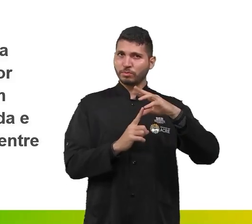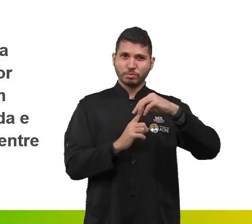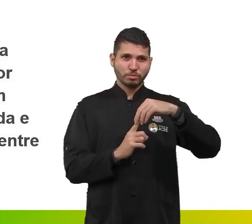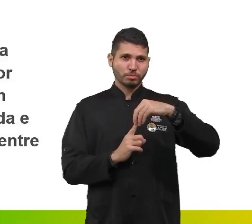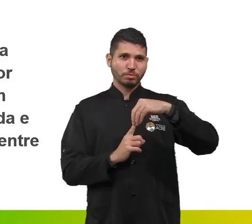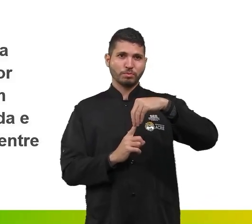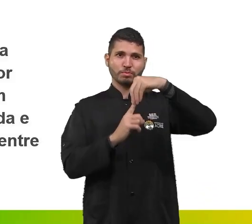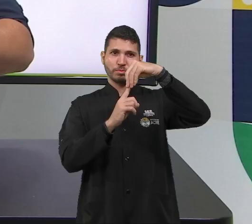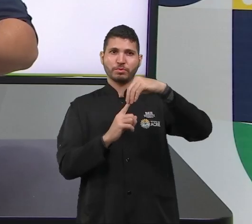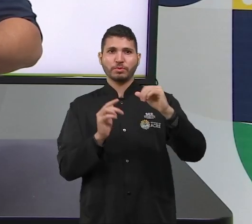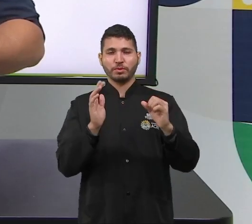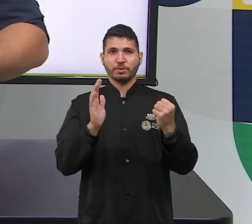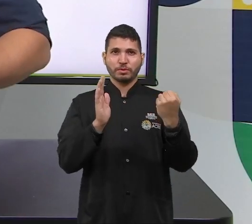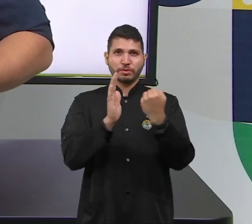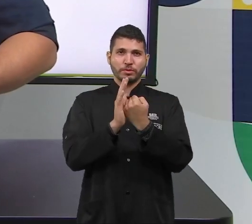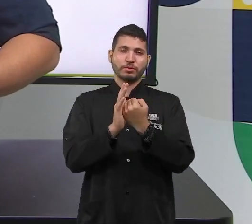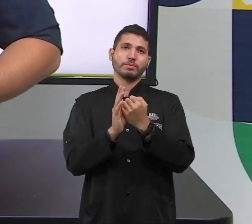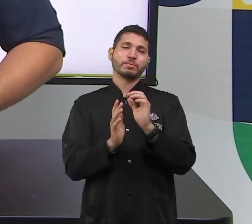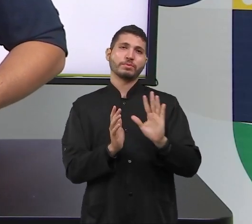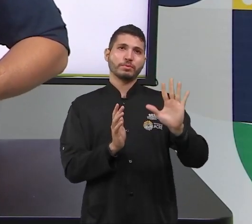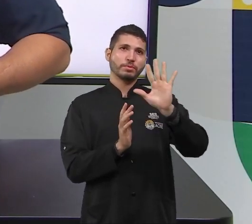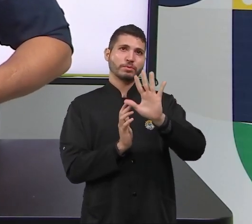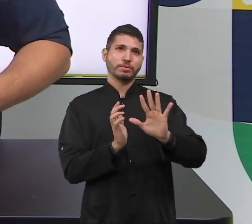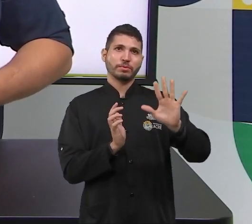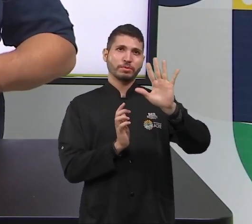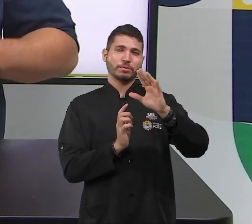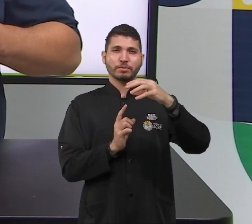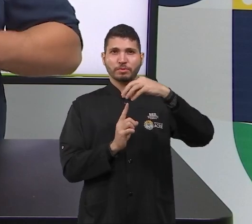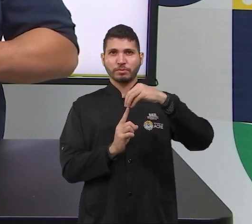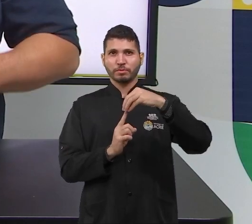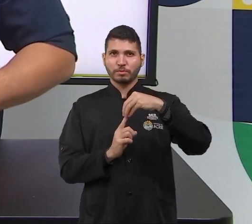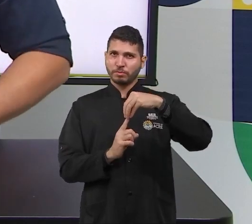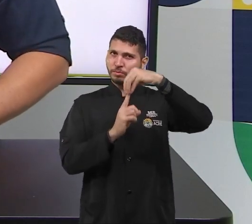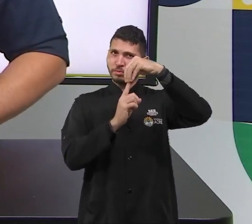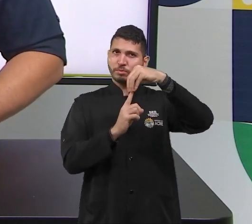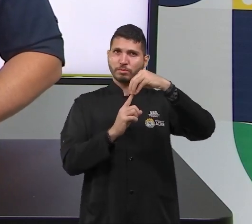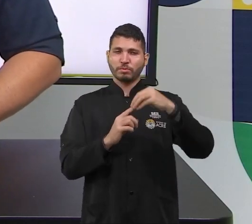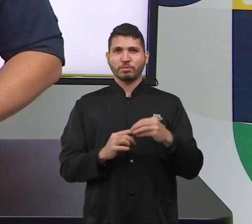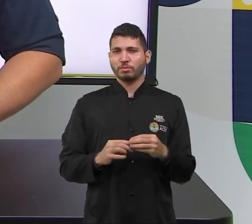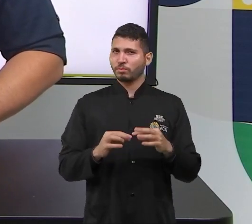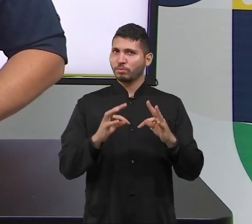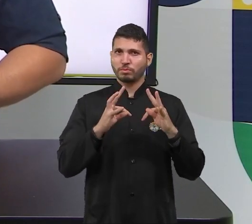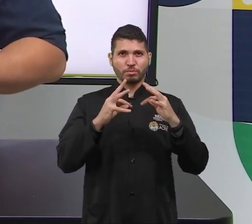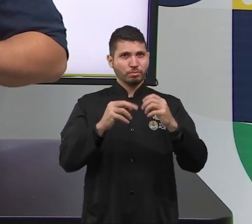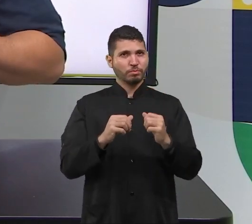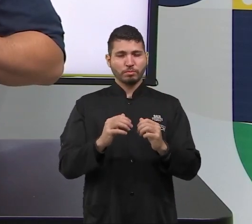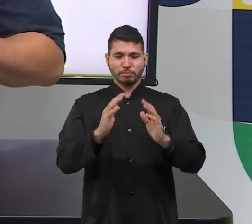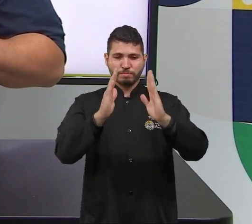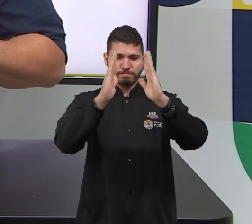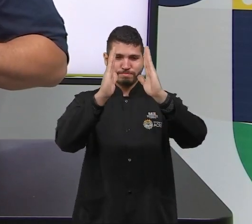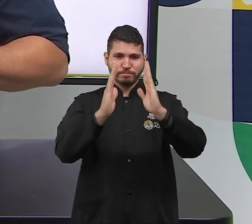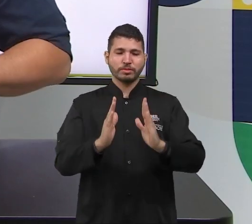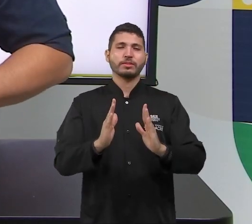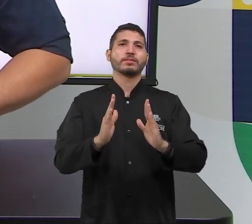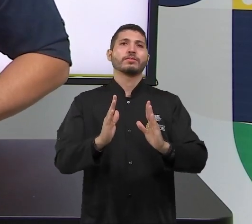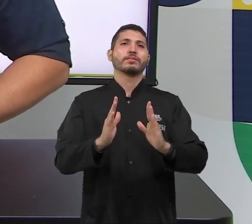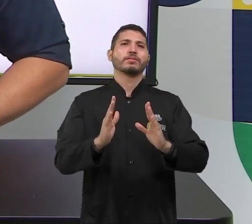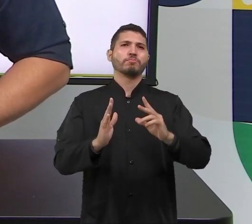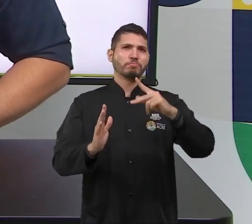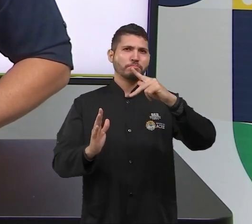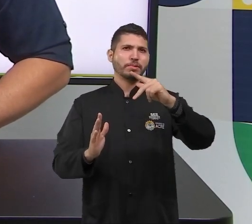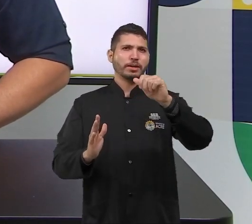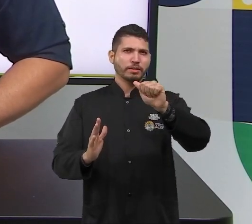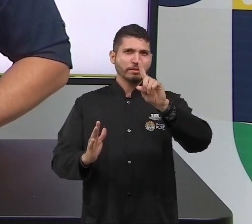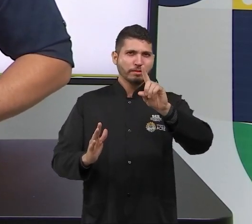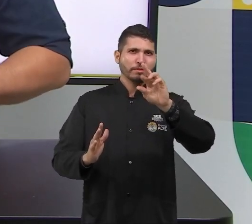nacionais, também formas de medida, de pesagem, tudo padronizado. E agora, quando precisar de uma